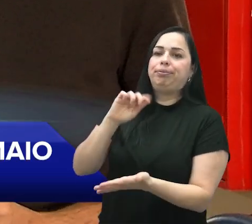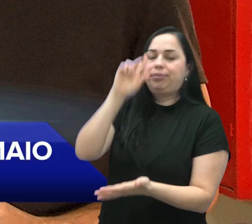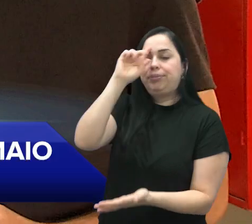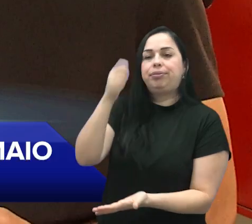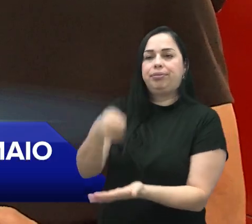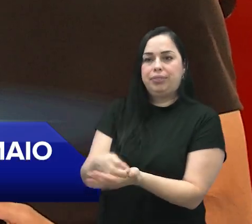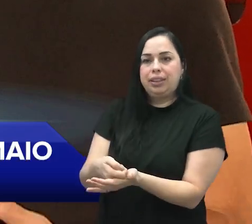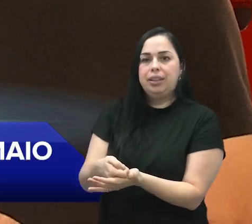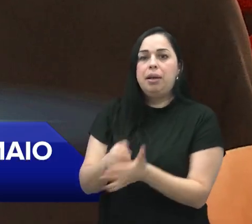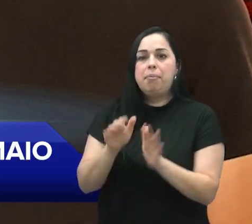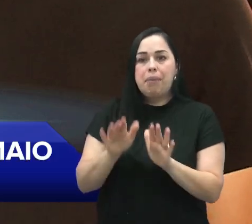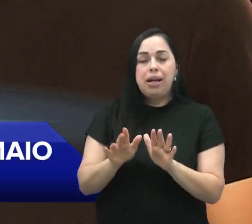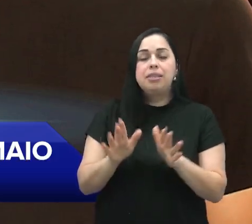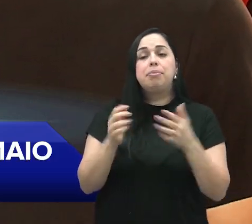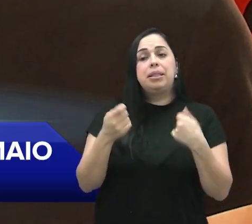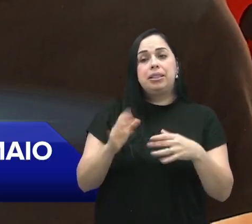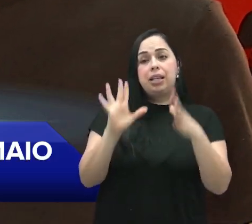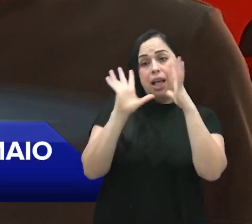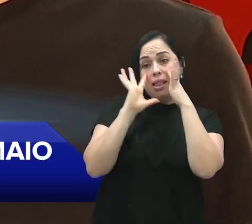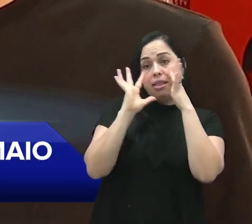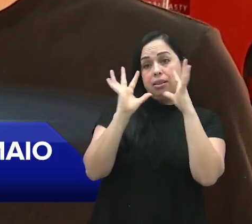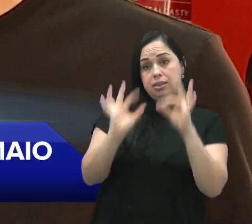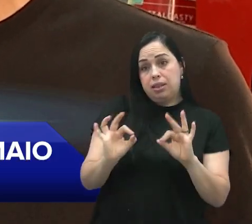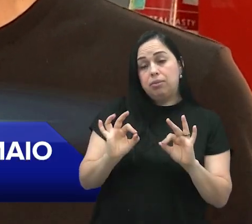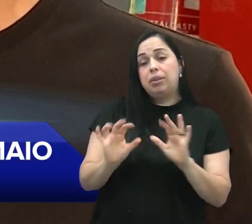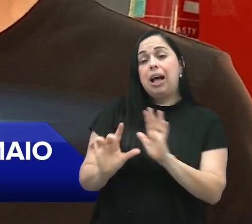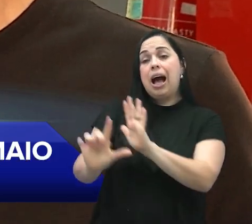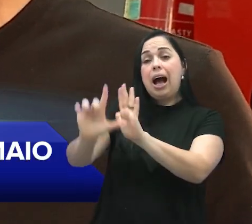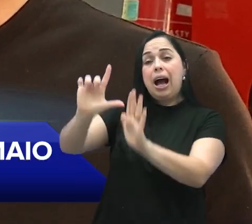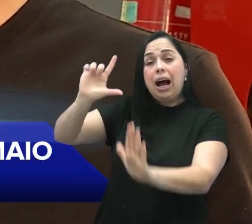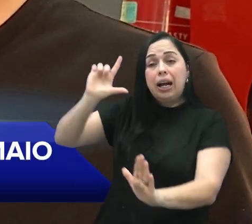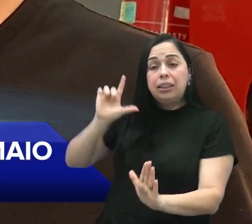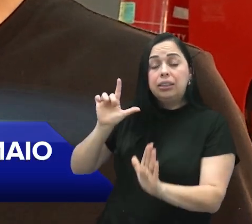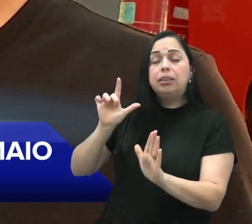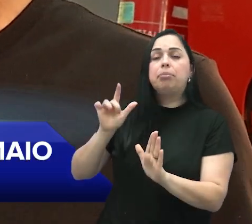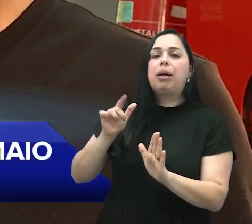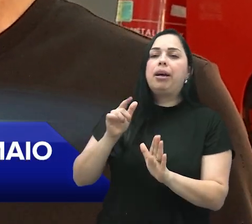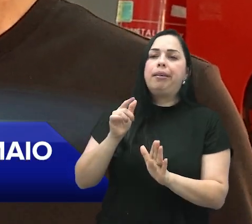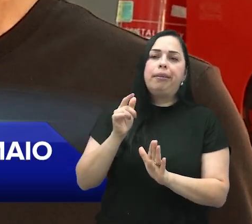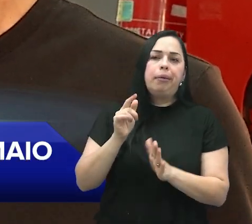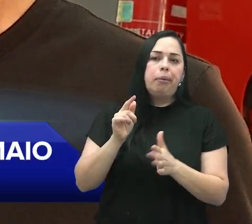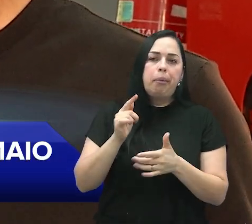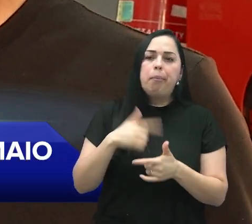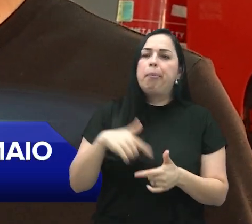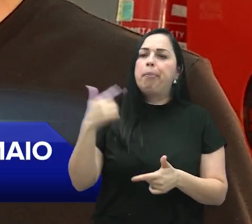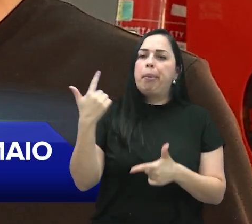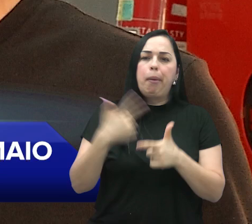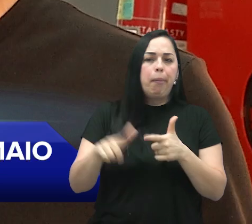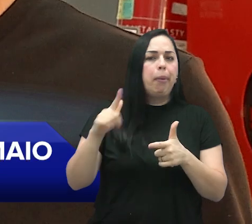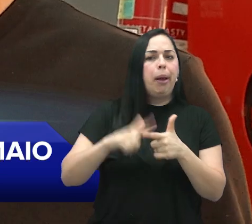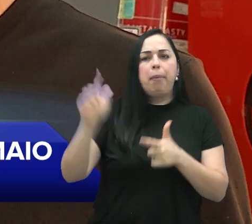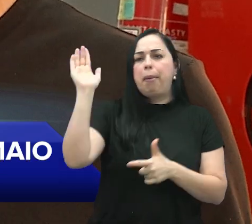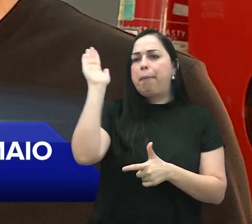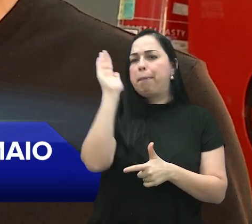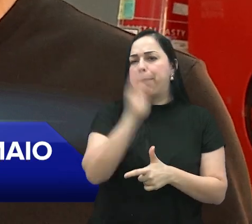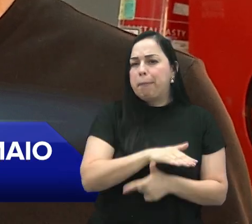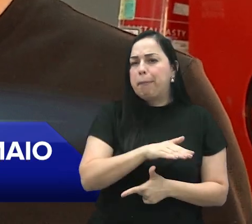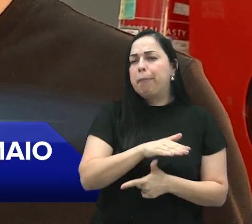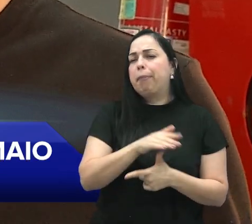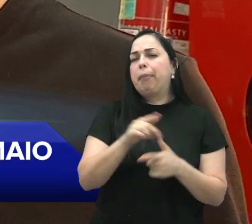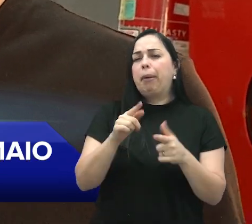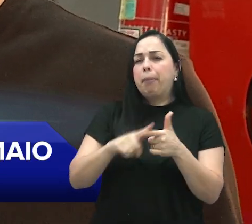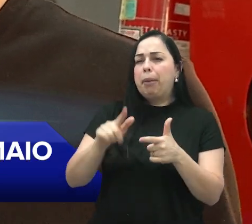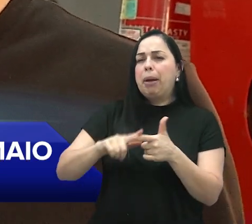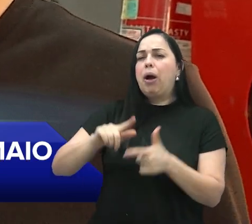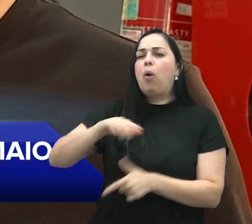quitação eleitoral. É importante o eleitor estar atento e nos procurar com antecedência para evitar aí o mau atendimento por conta da